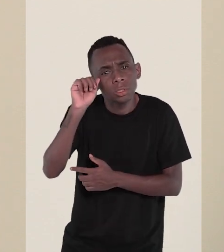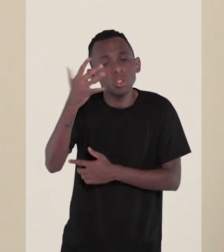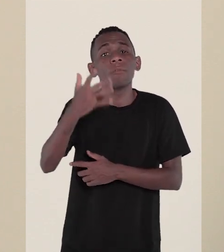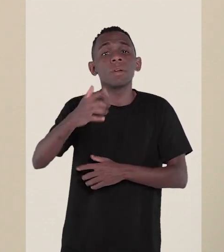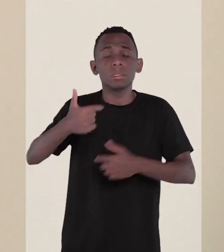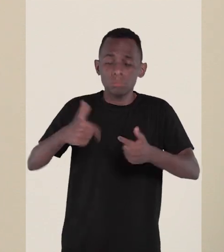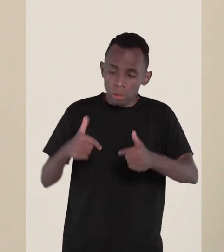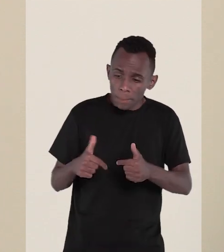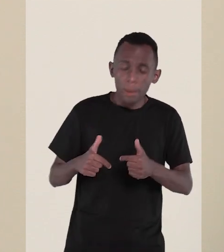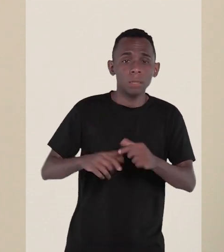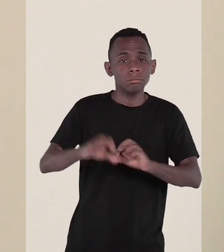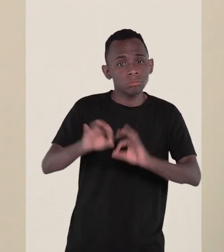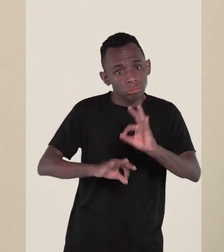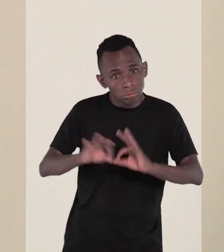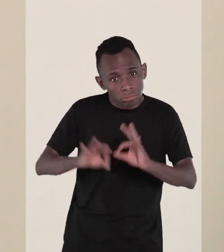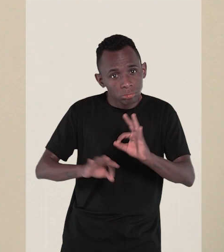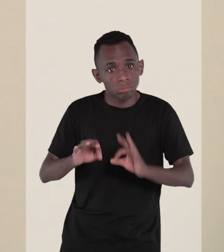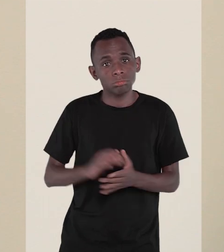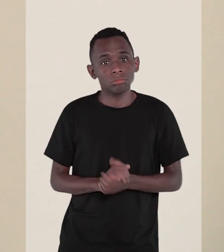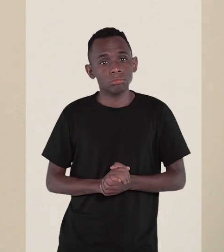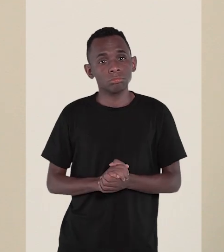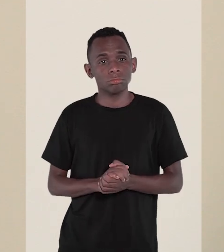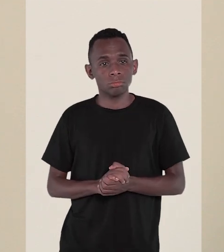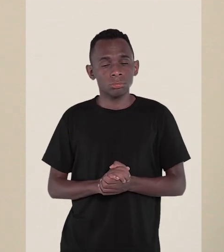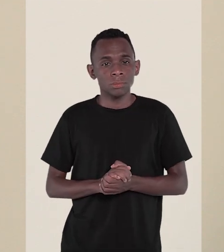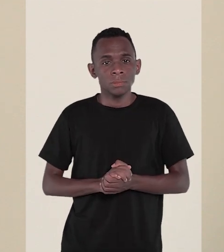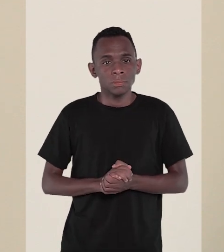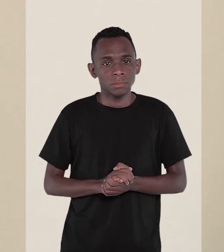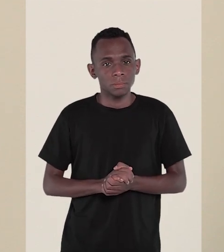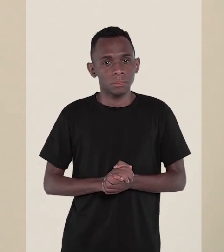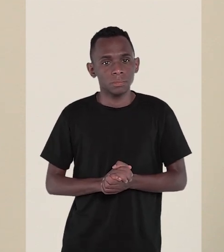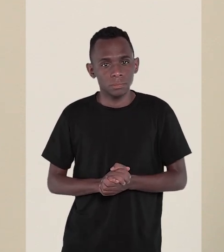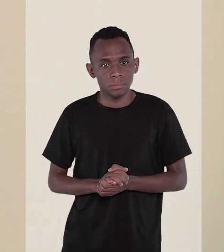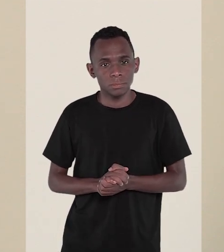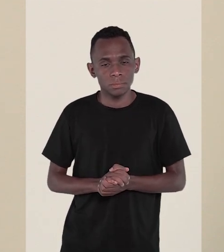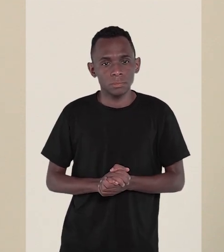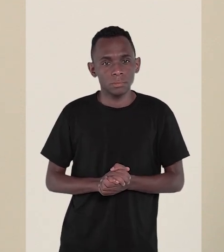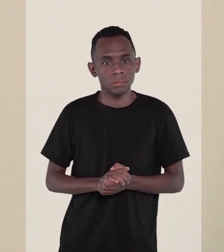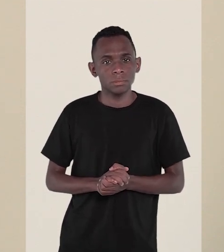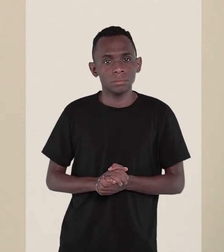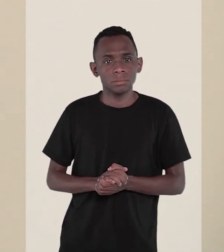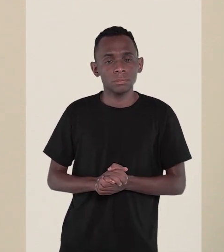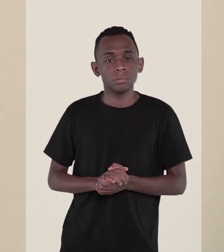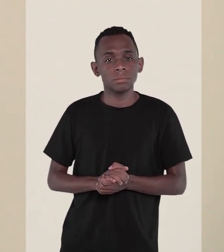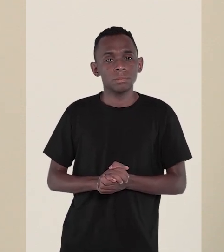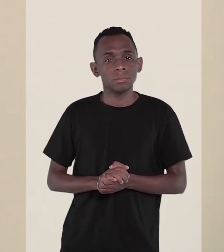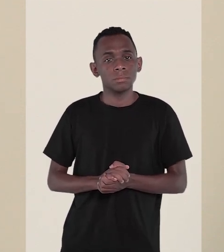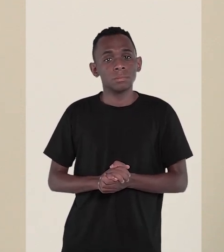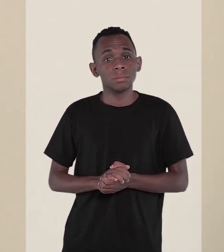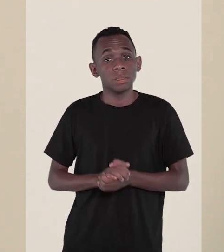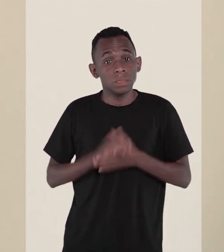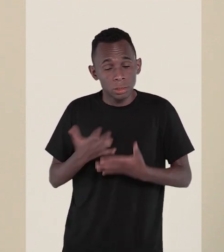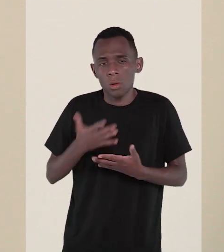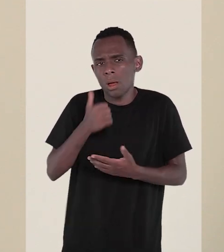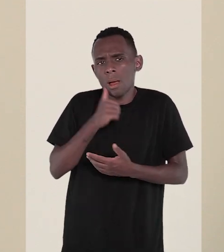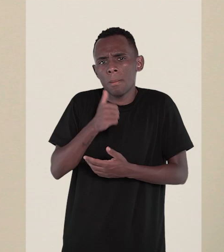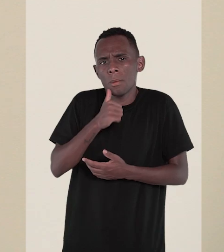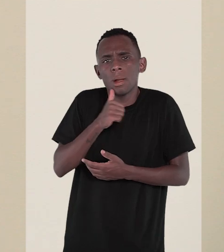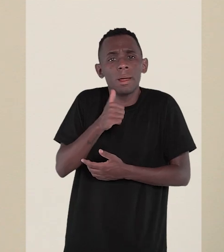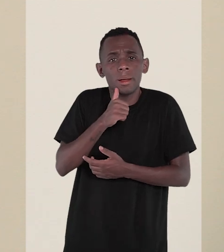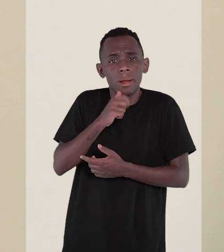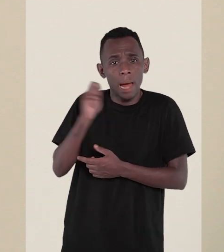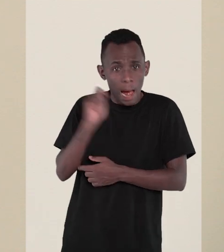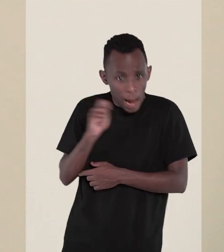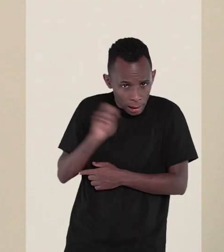que eu ia fazer e comecei a me movimentar para isso. E eu estou tateando, eu convidei Regina Braga, que é uma grande atriz, e ela